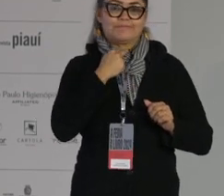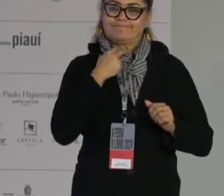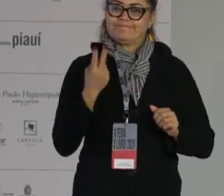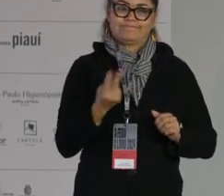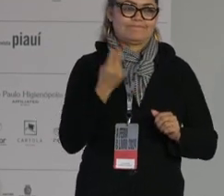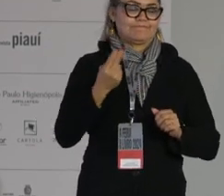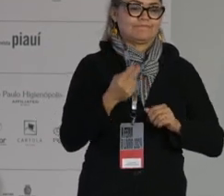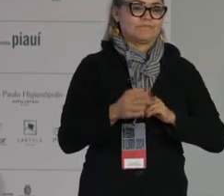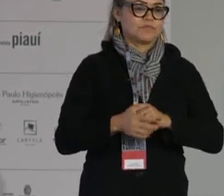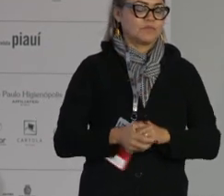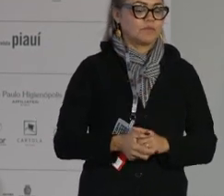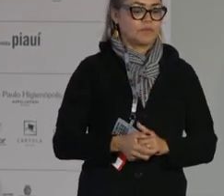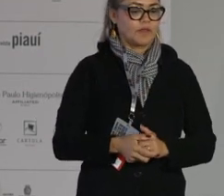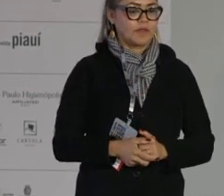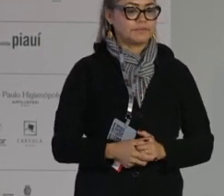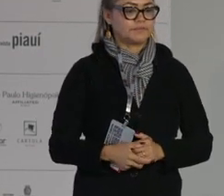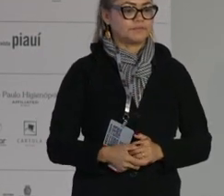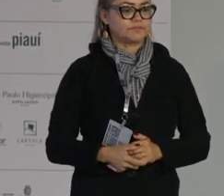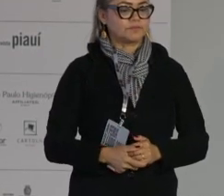o que eu acho.